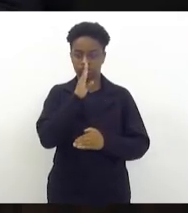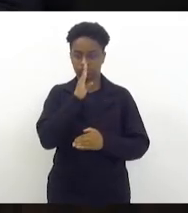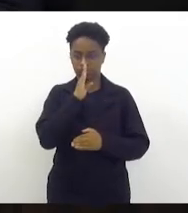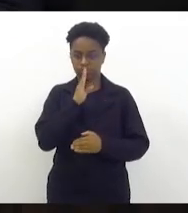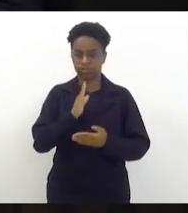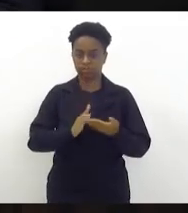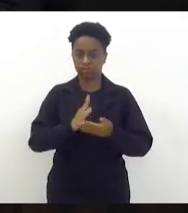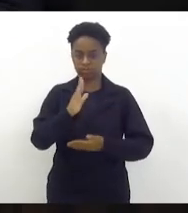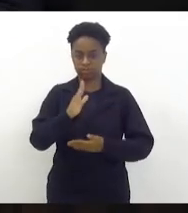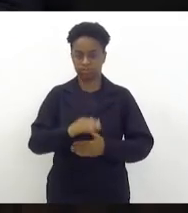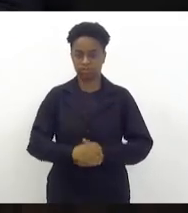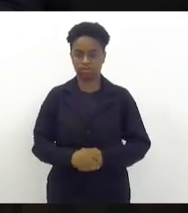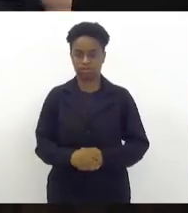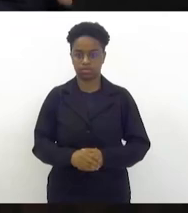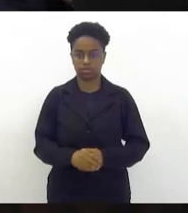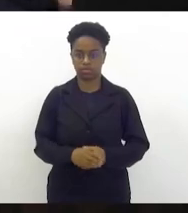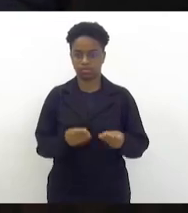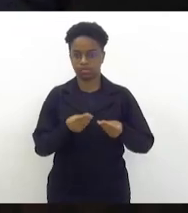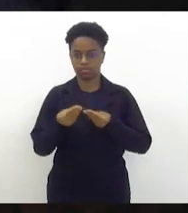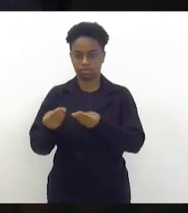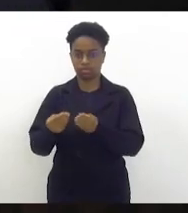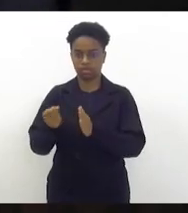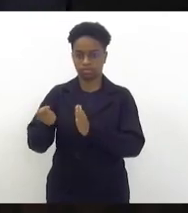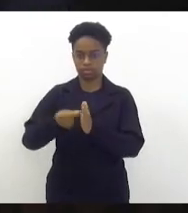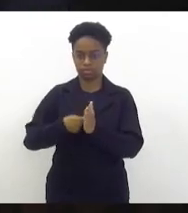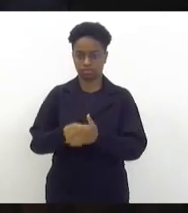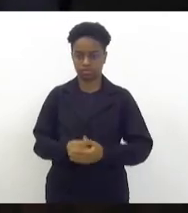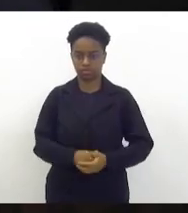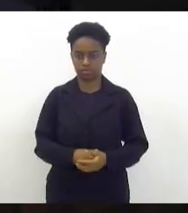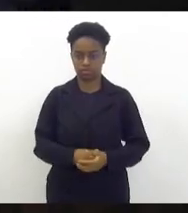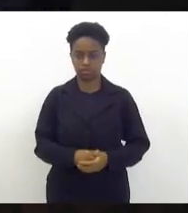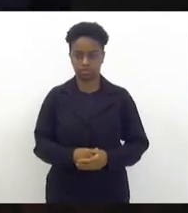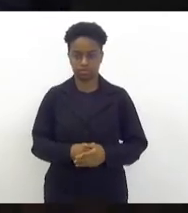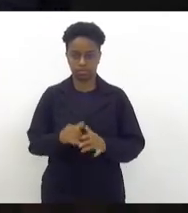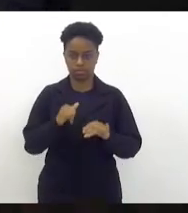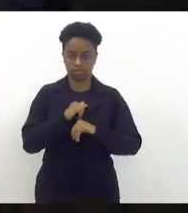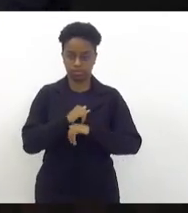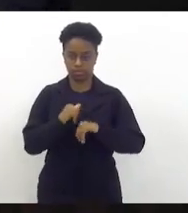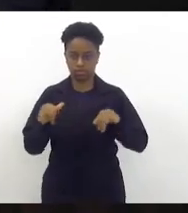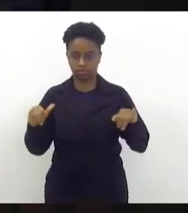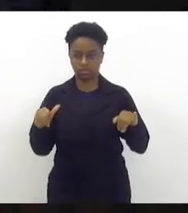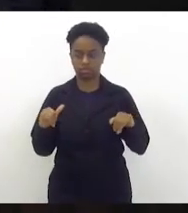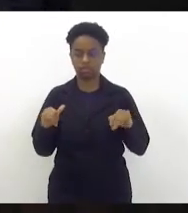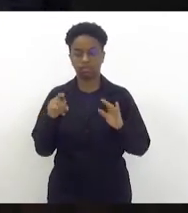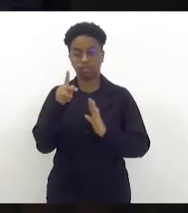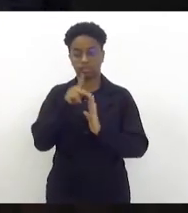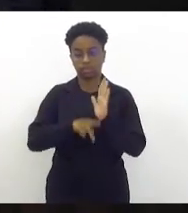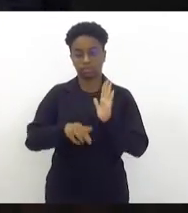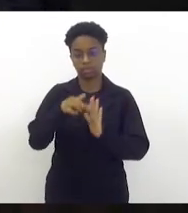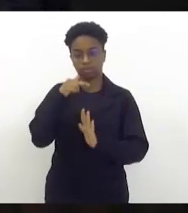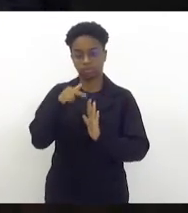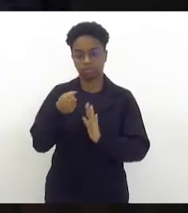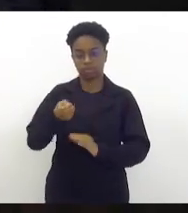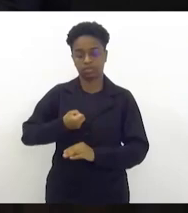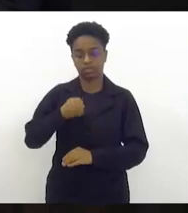como estão. Aprovado, vai a promulgação. Anuncio projeto de resolução